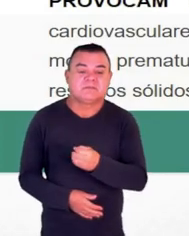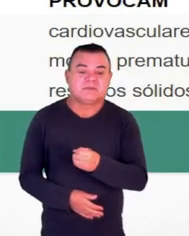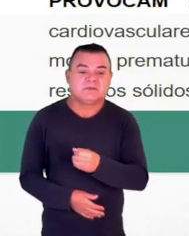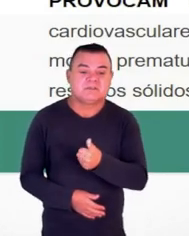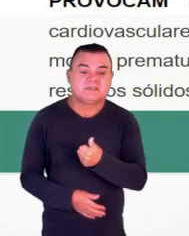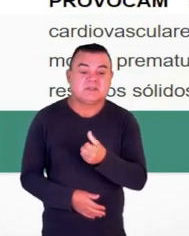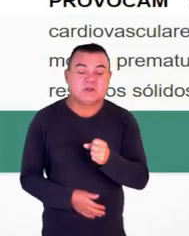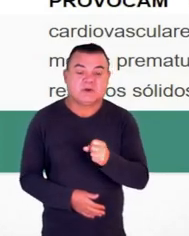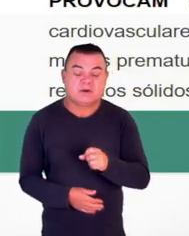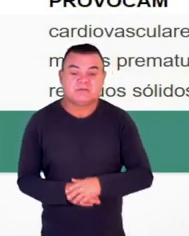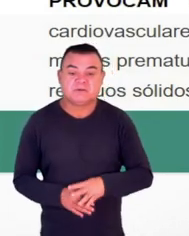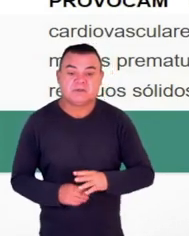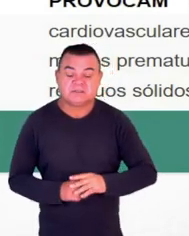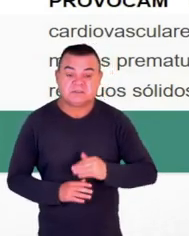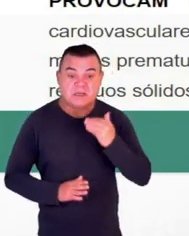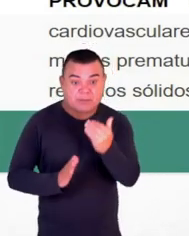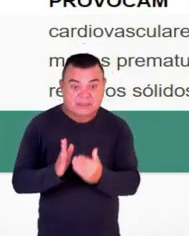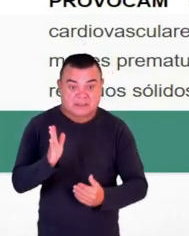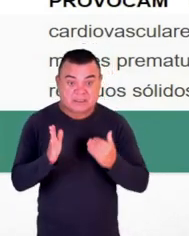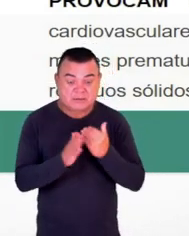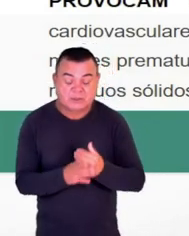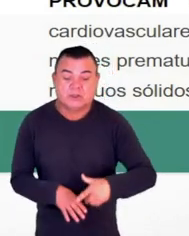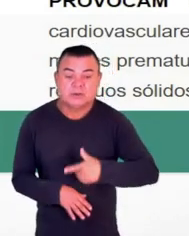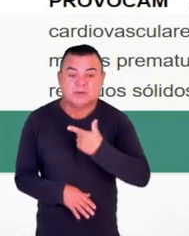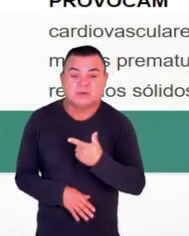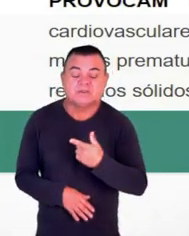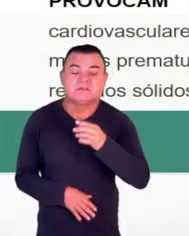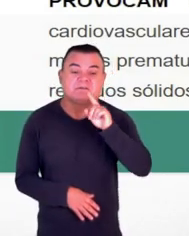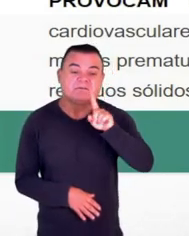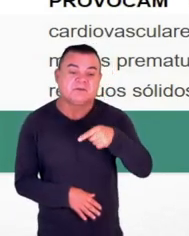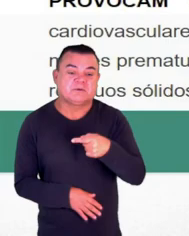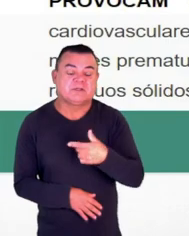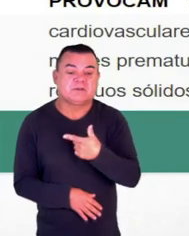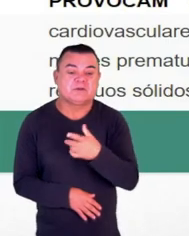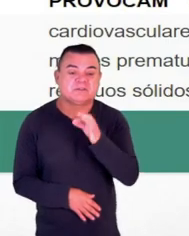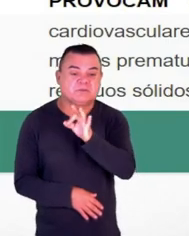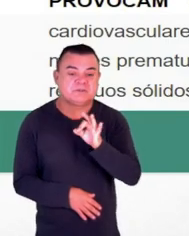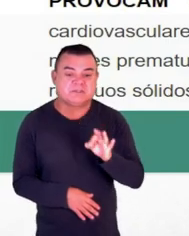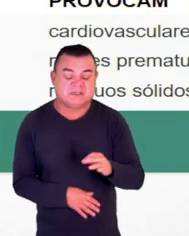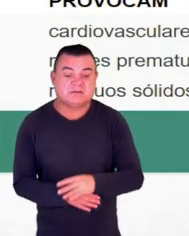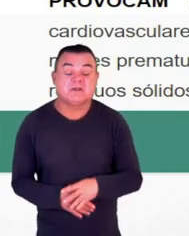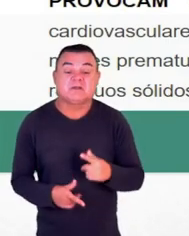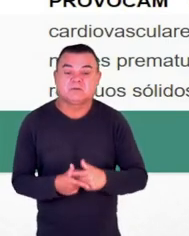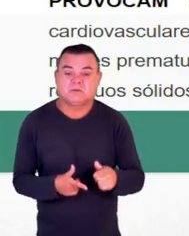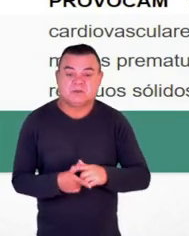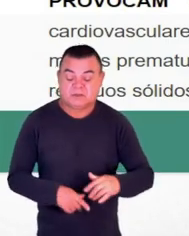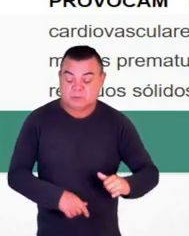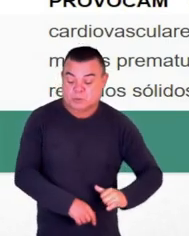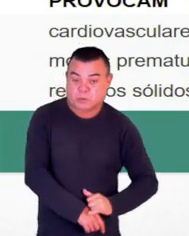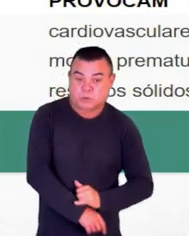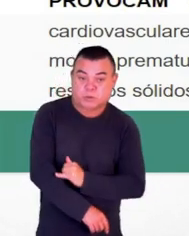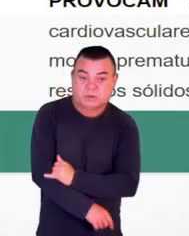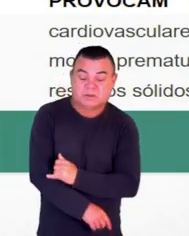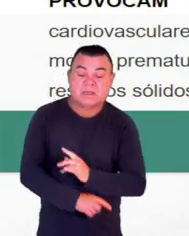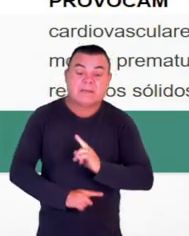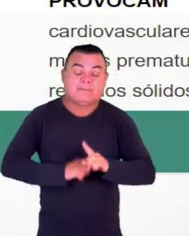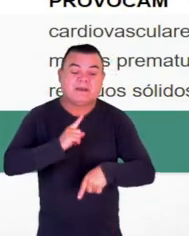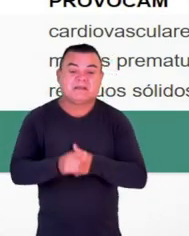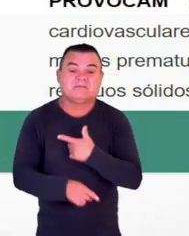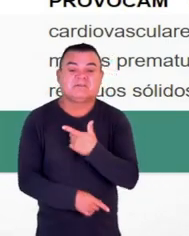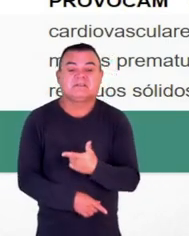passou de 12,2 por da população né nessa situação de de obesidade ou de sobrepeso para